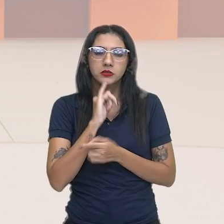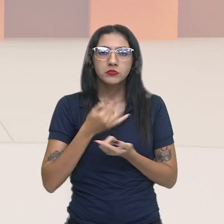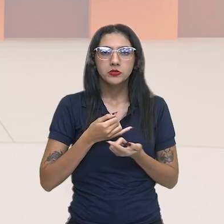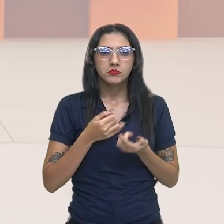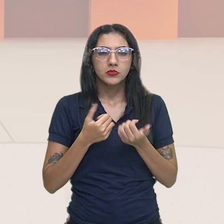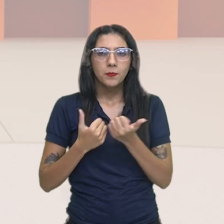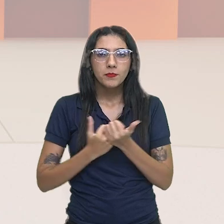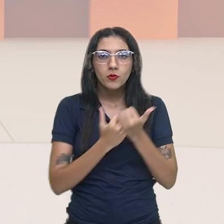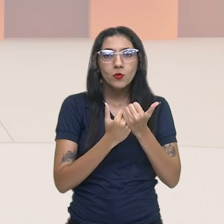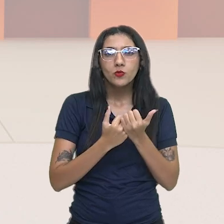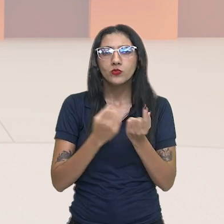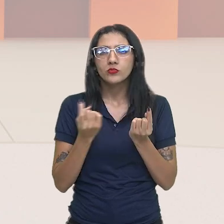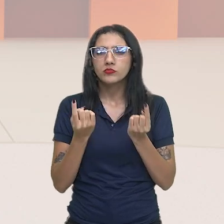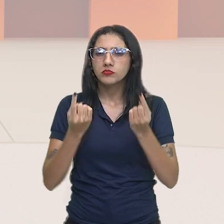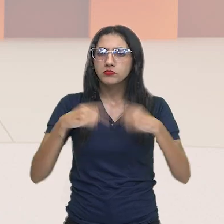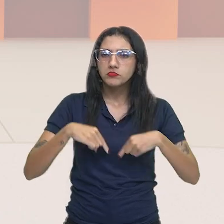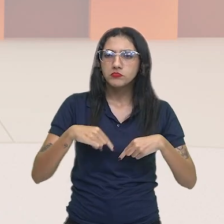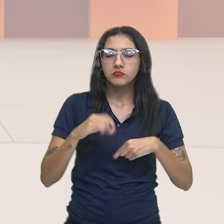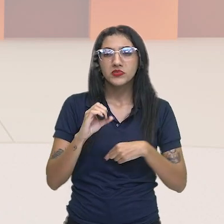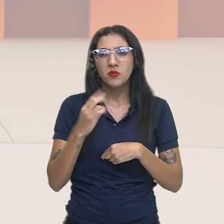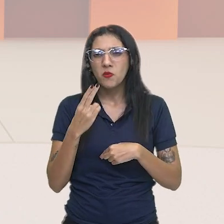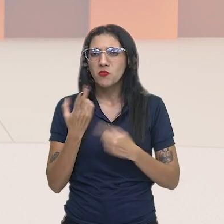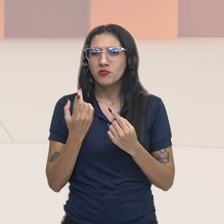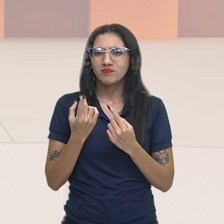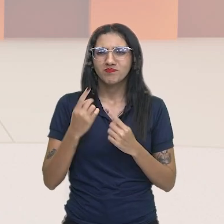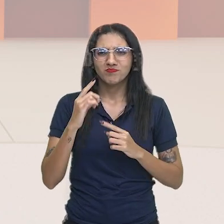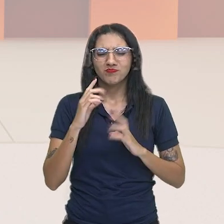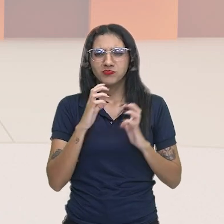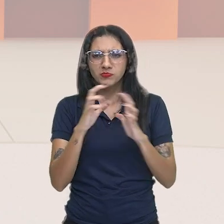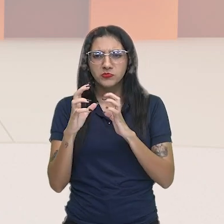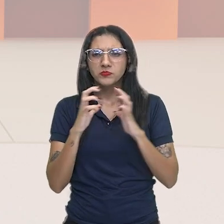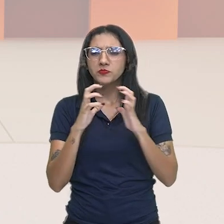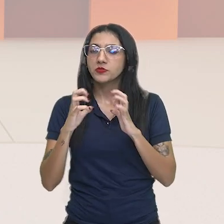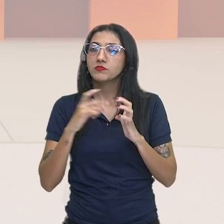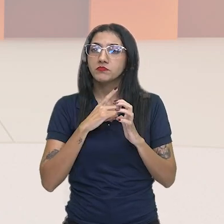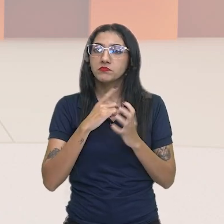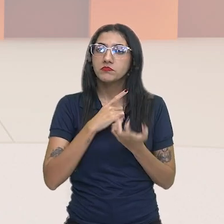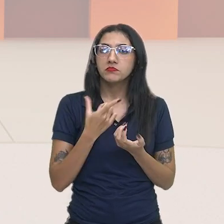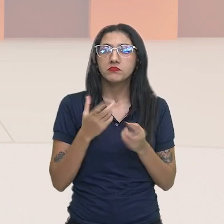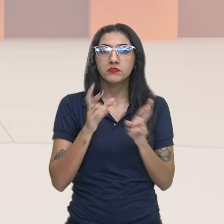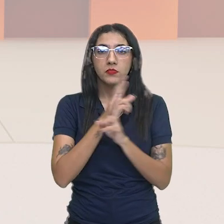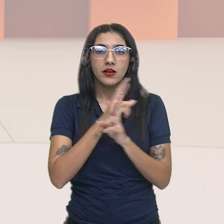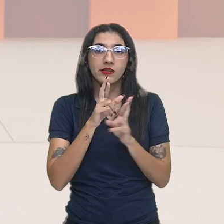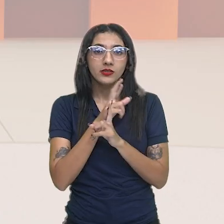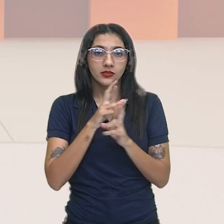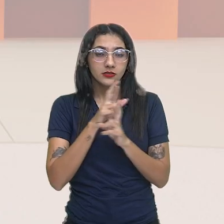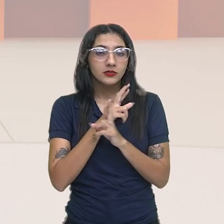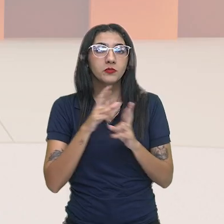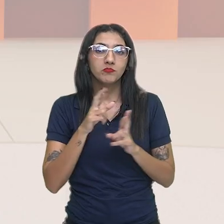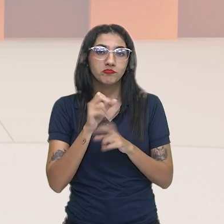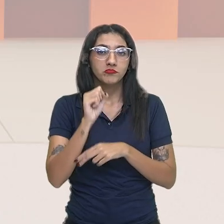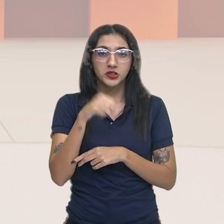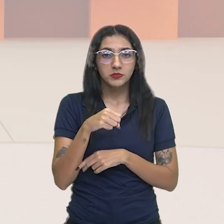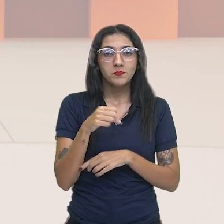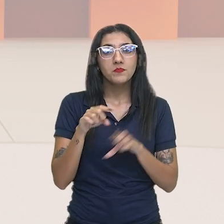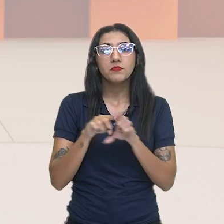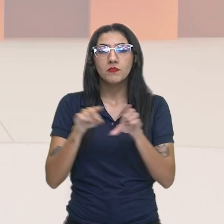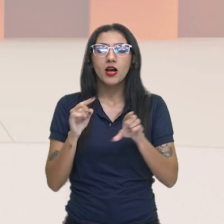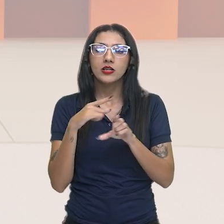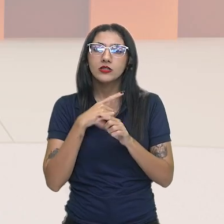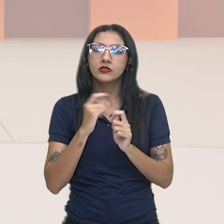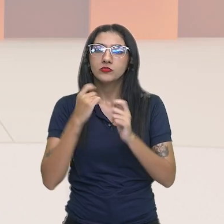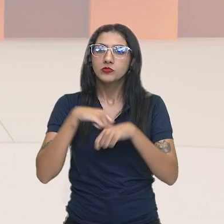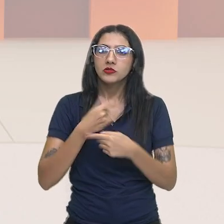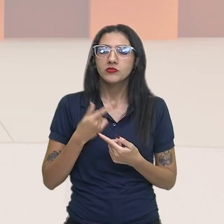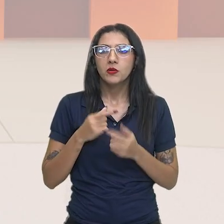a competição e o conflito, são padrões estáveis, ainda que possam manifestar